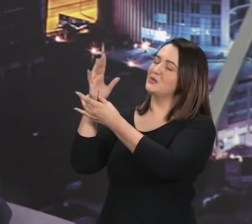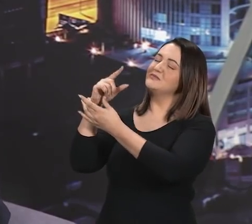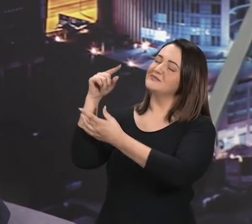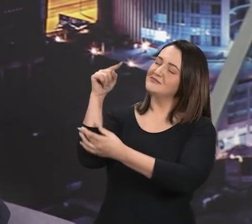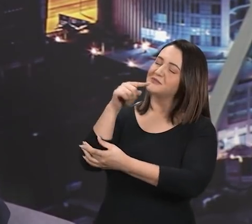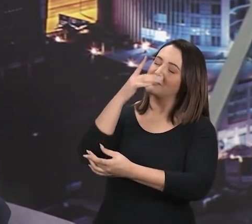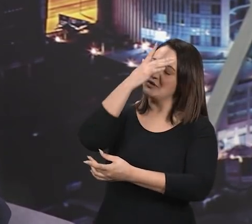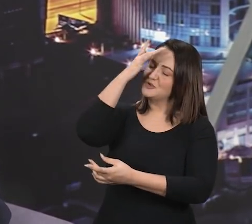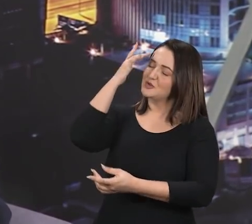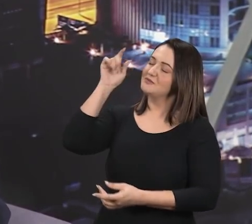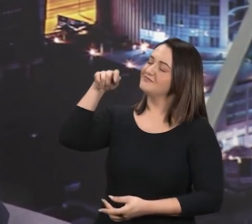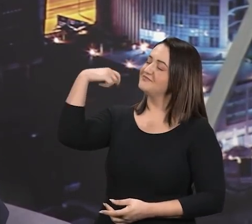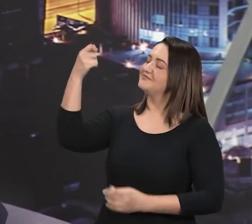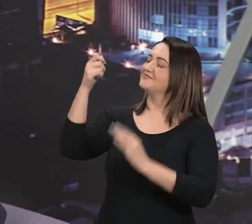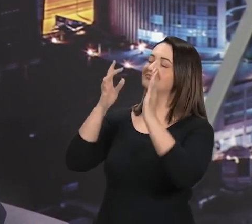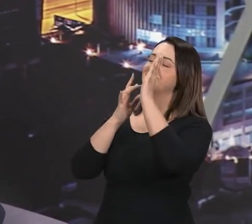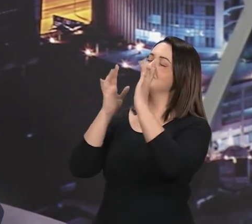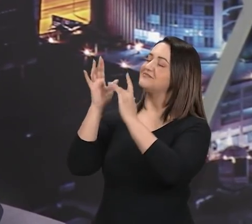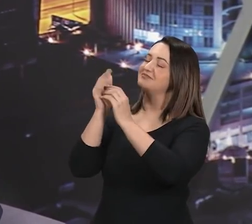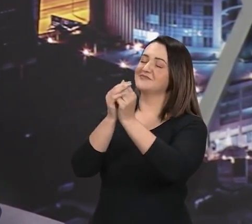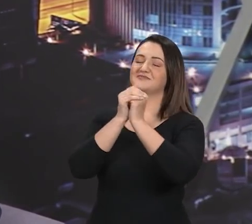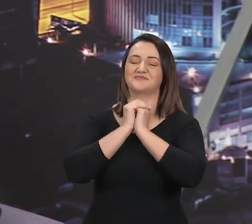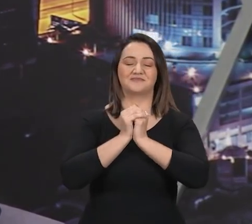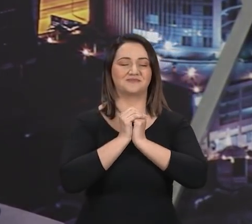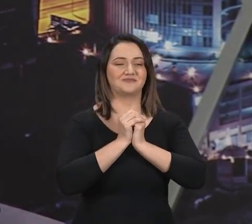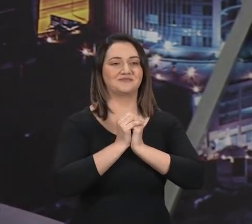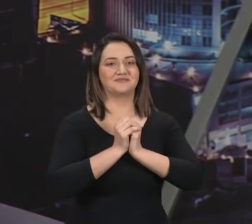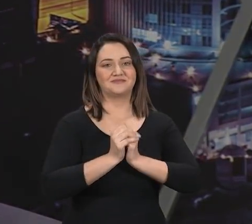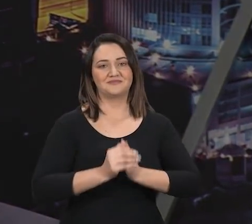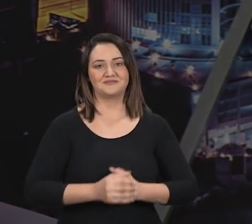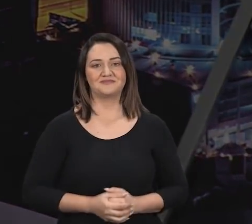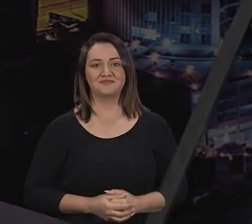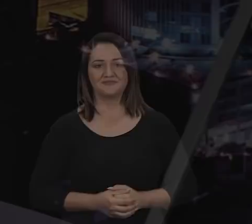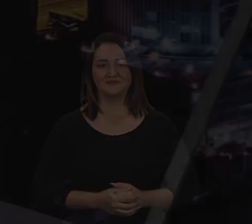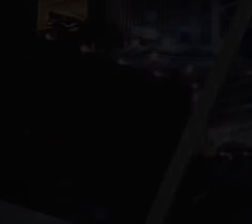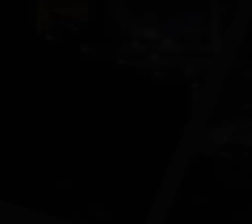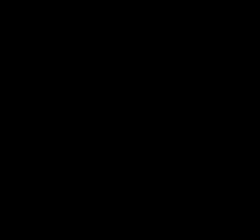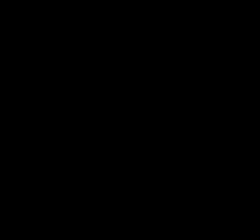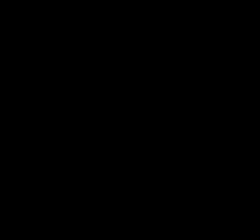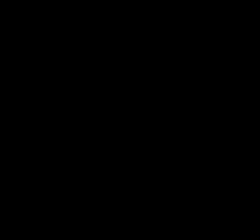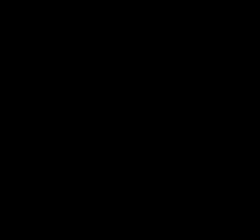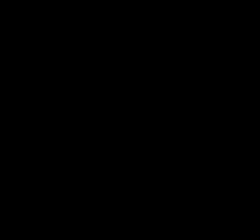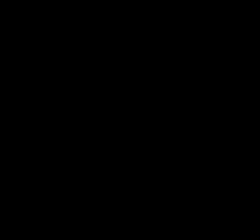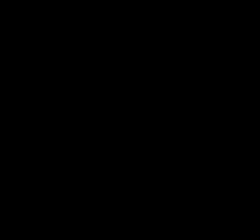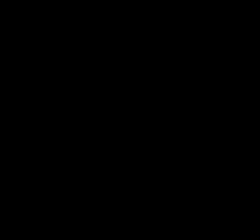entrego nas tuas mãos esta pessoa, em nome de Jesus. Amém.